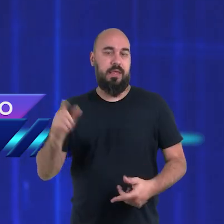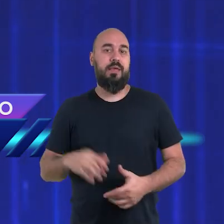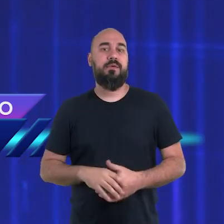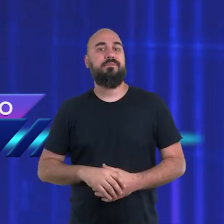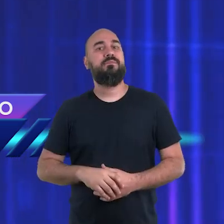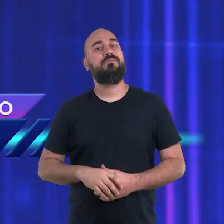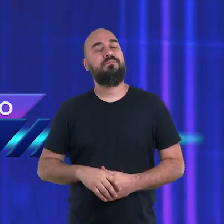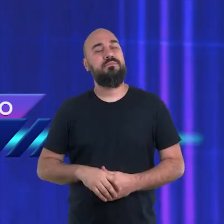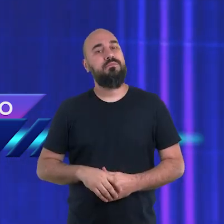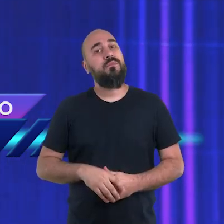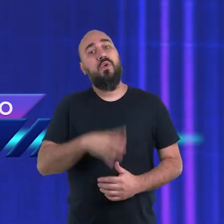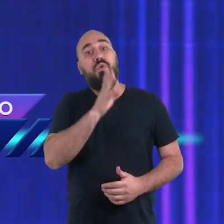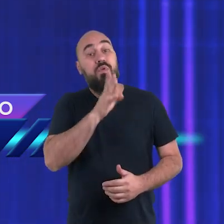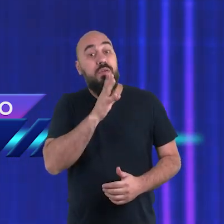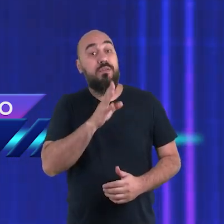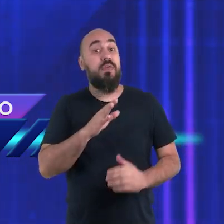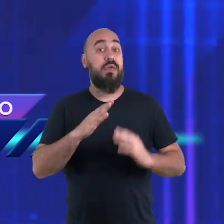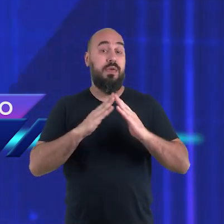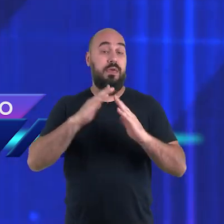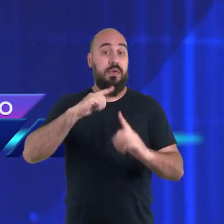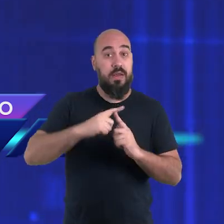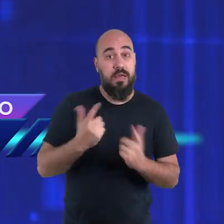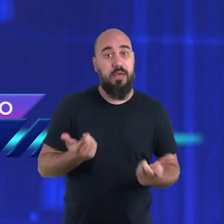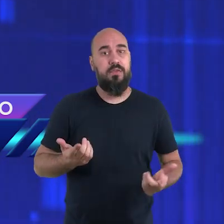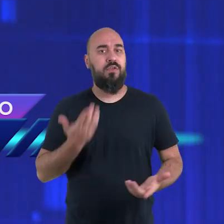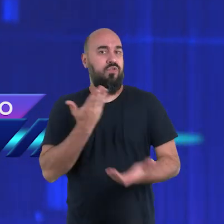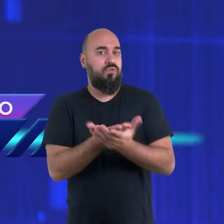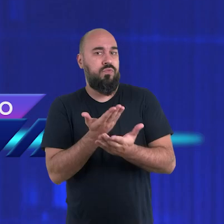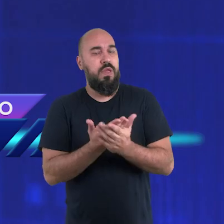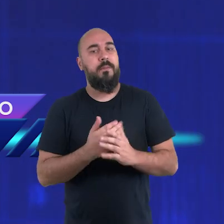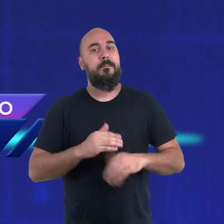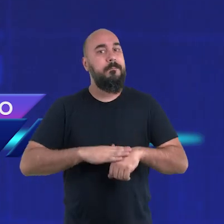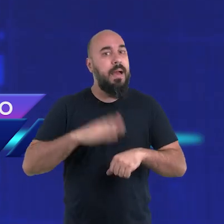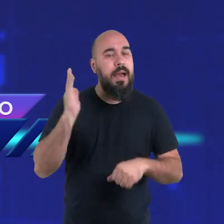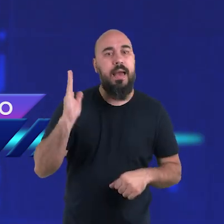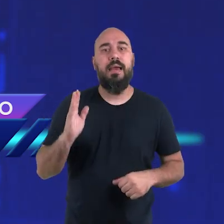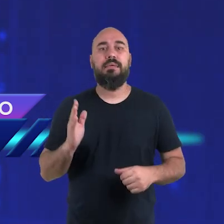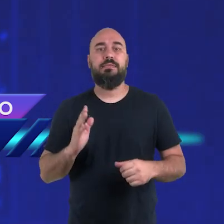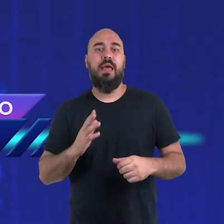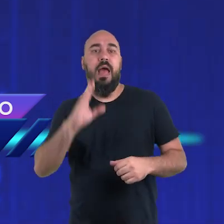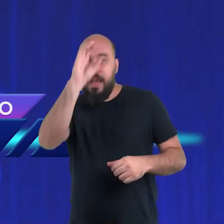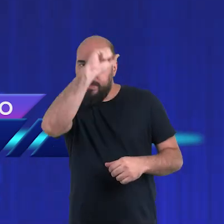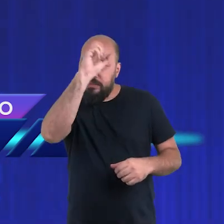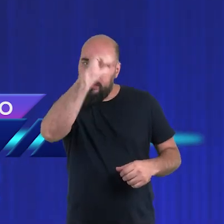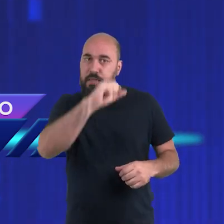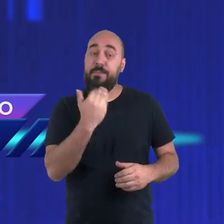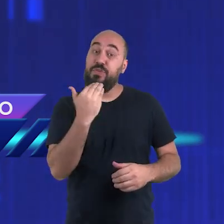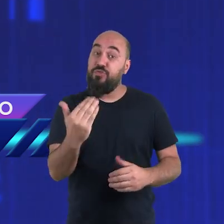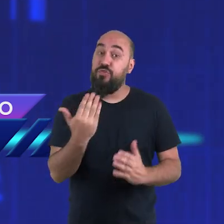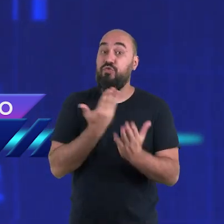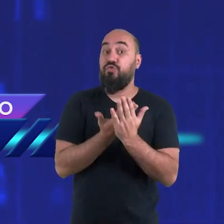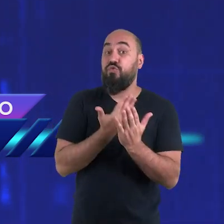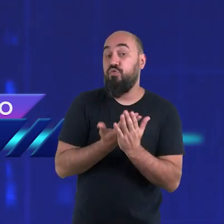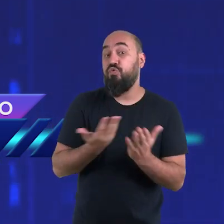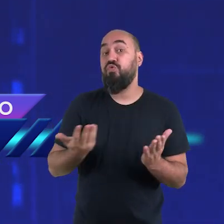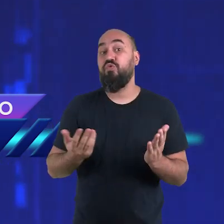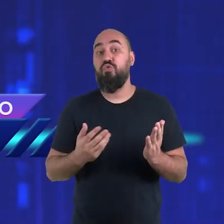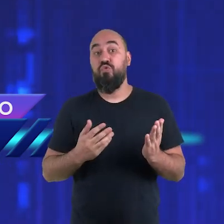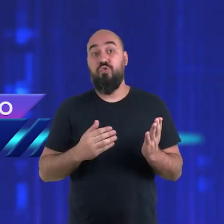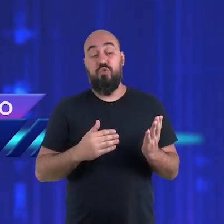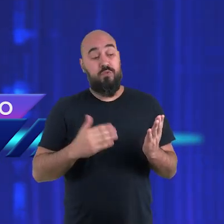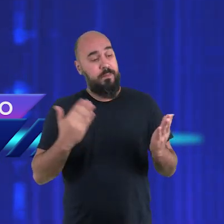esta igreja, conheça mais esta igreja, estude mais, faça parte da nossa escola bíblica, se inscreva como um dos